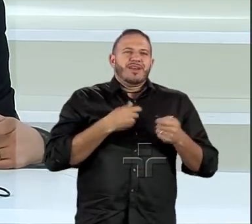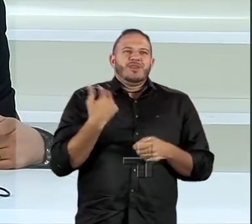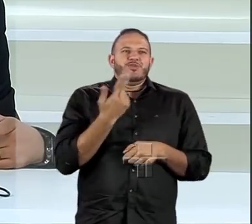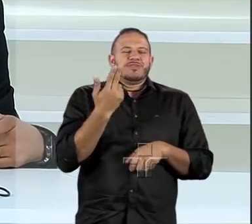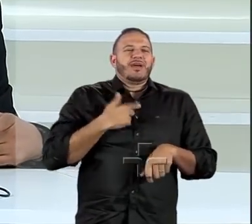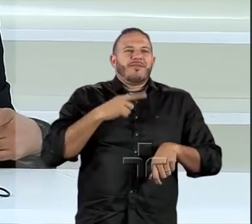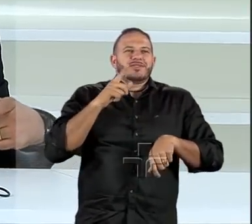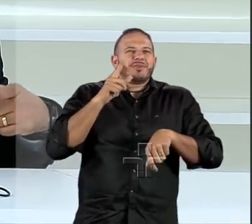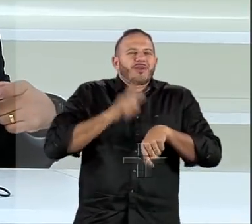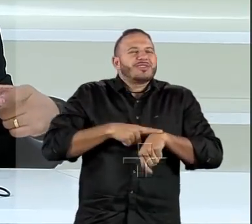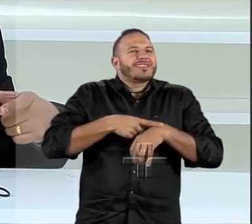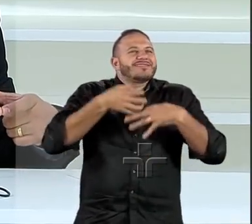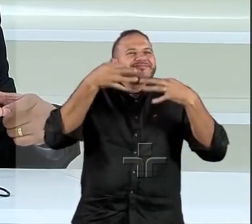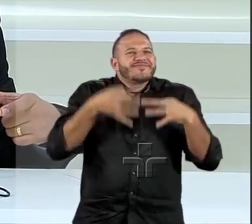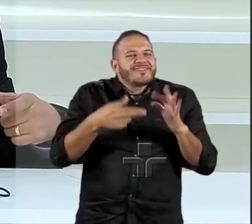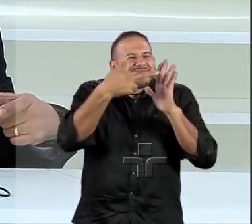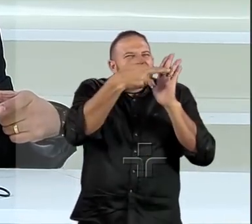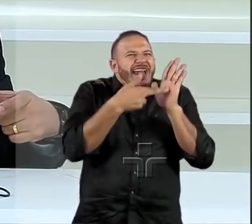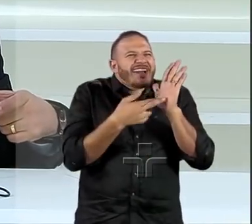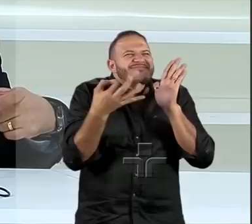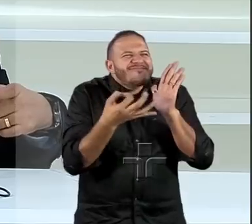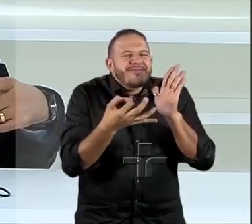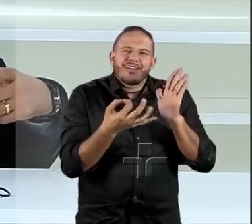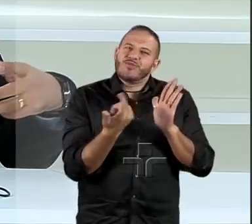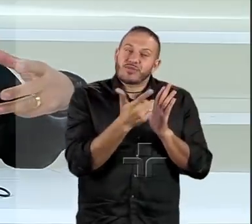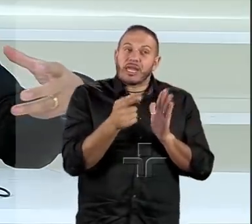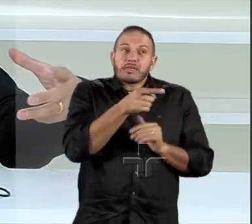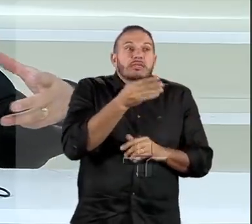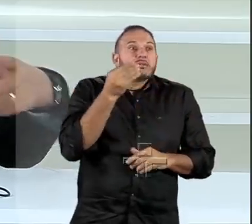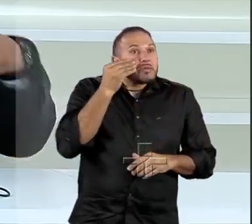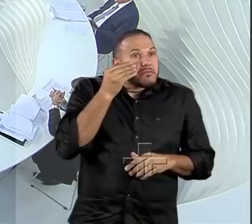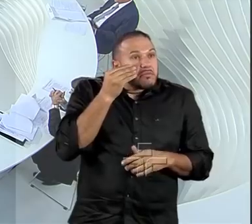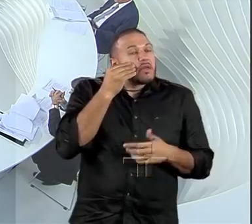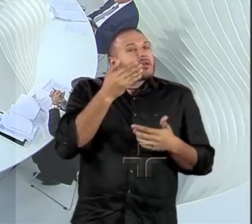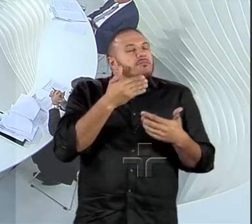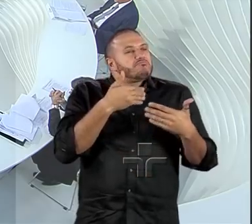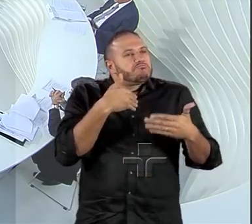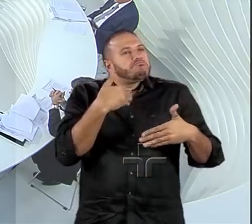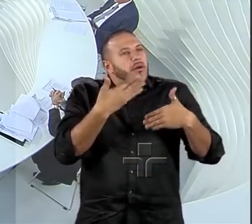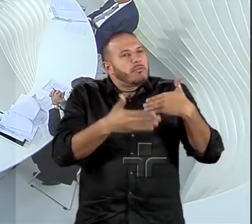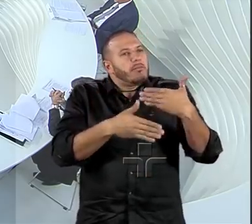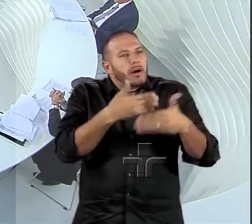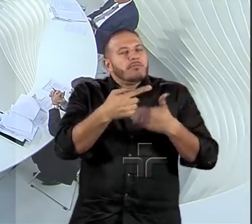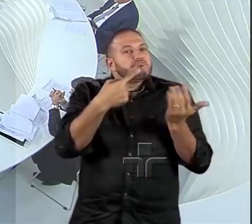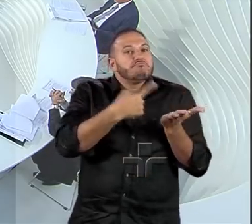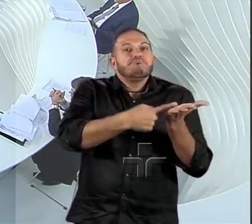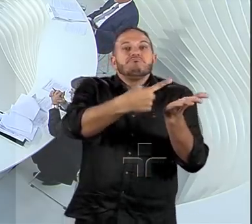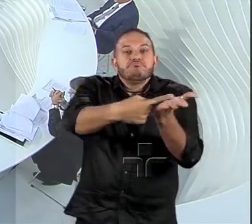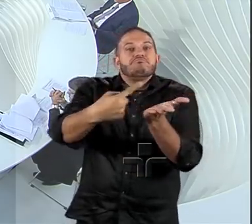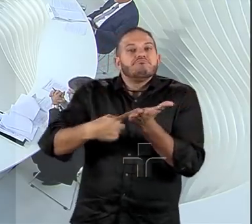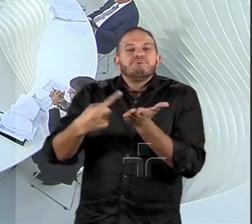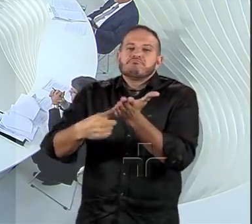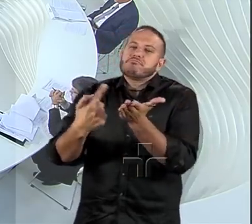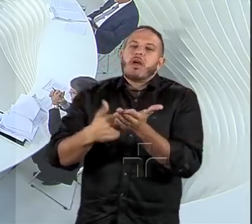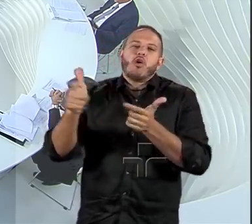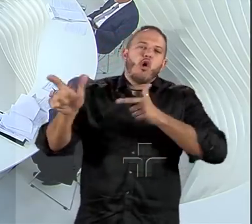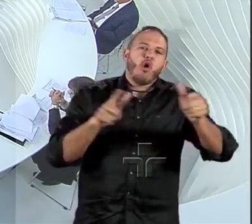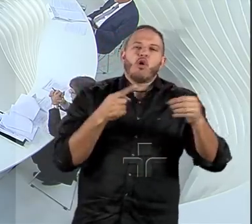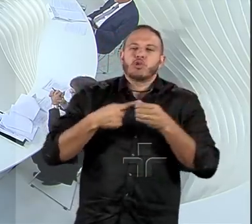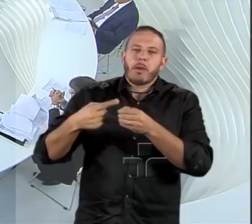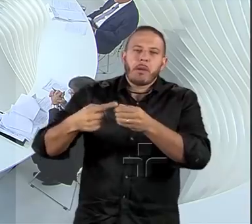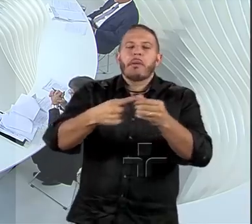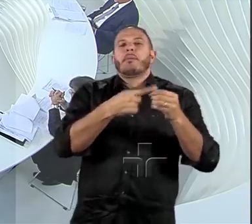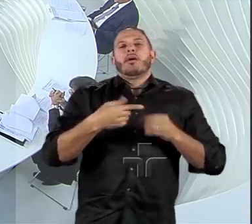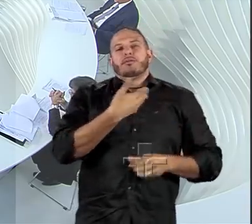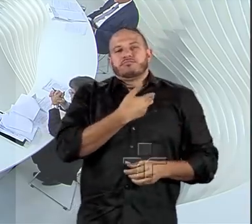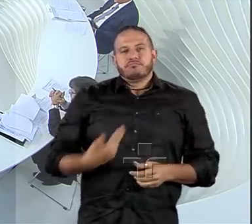forma pontualizada, e esse experimento precisa ser pactuado entre os diversos entes. Municípios,